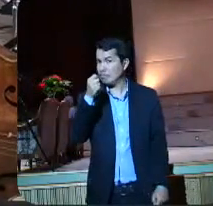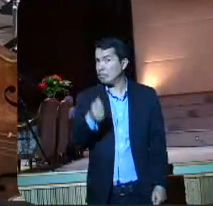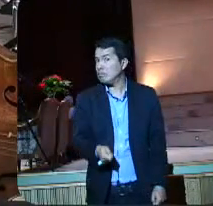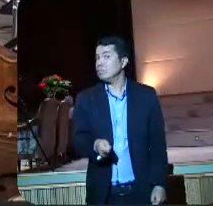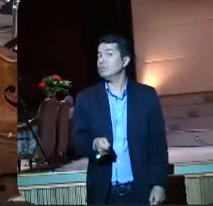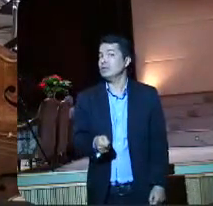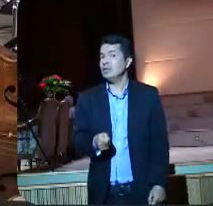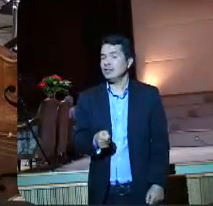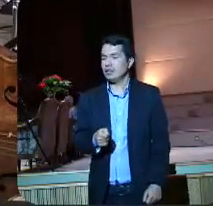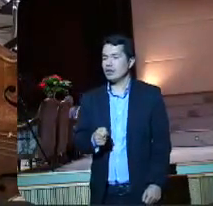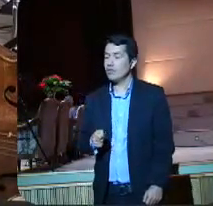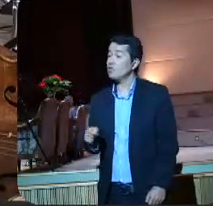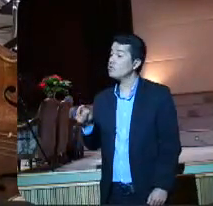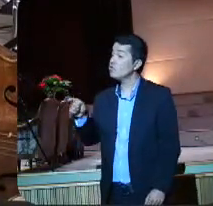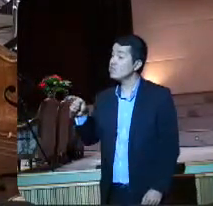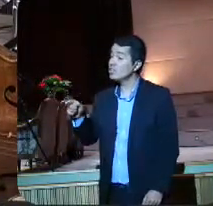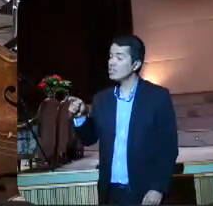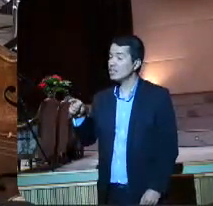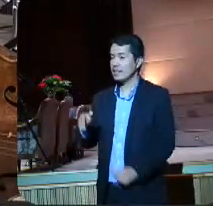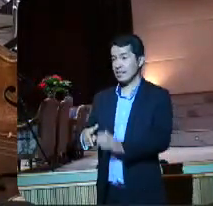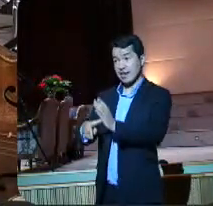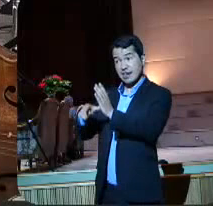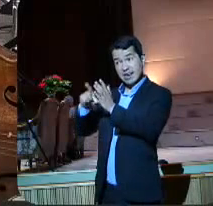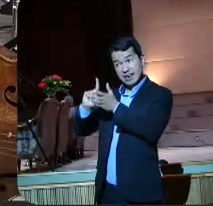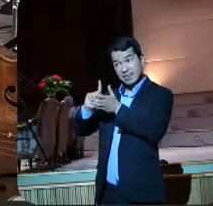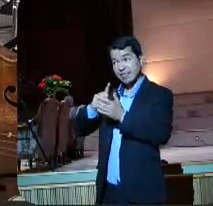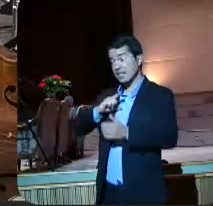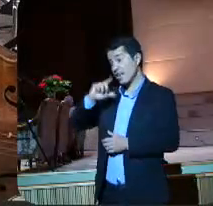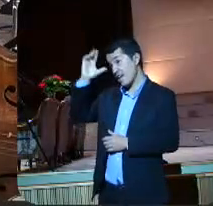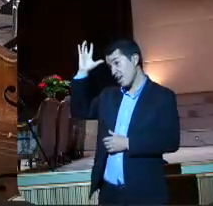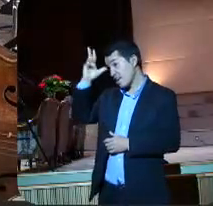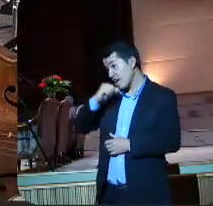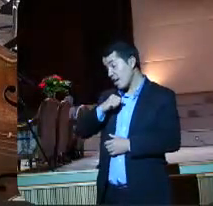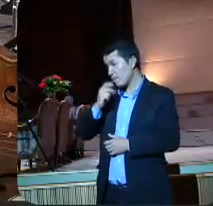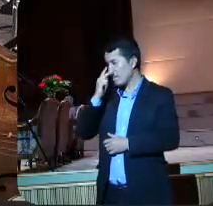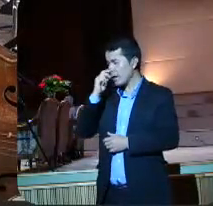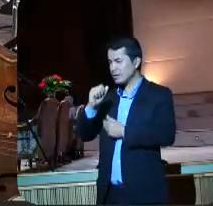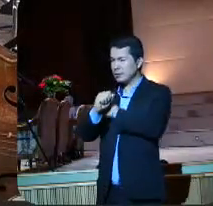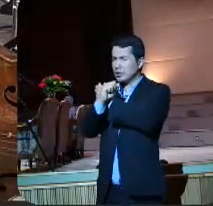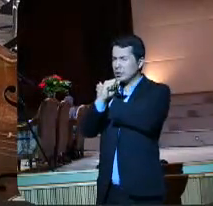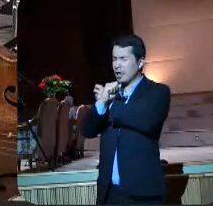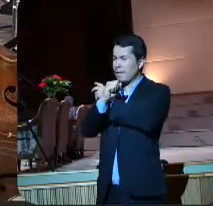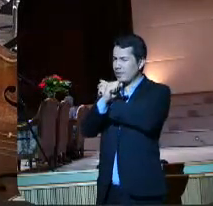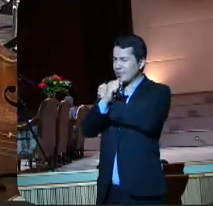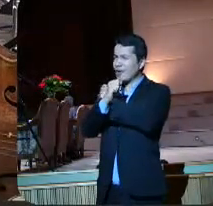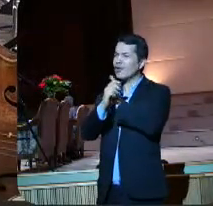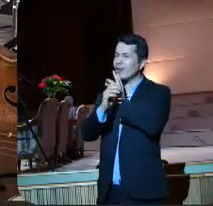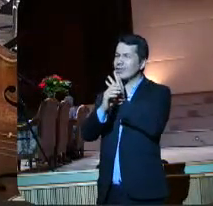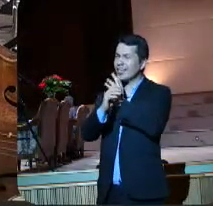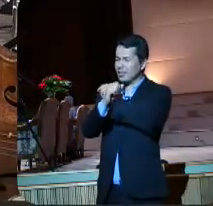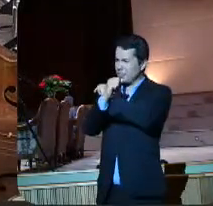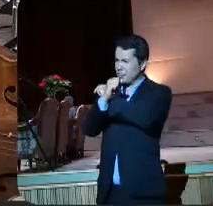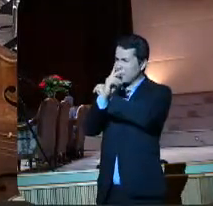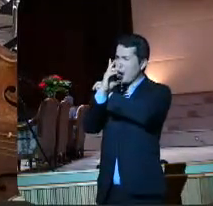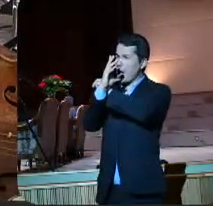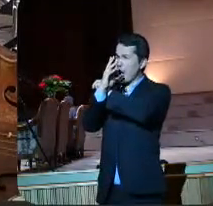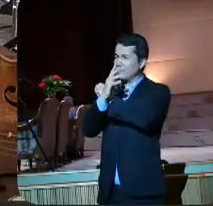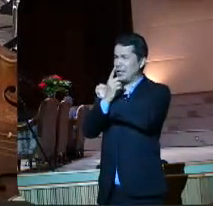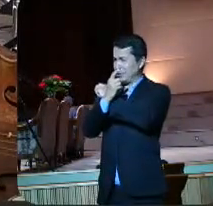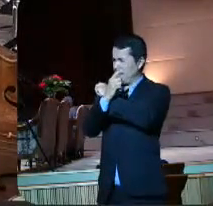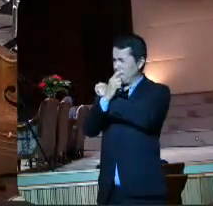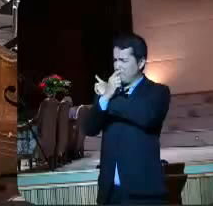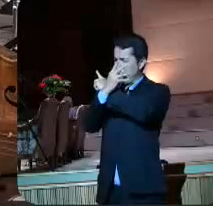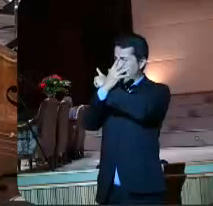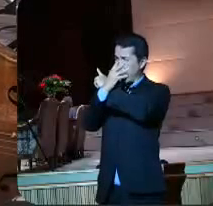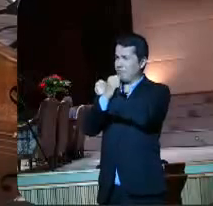assim: olha, antes que o galo cante duas vezes nessa noite, você vai me negar, você vai dizer